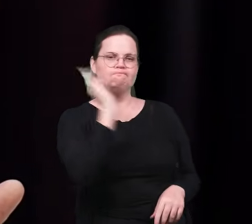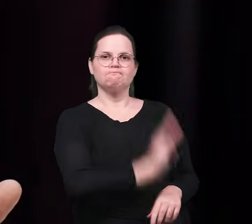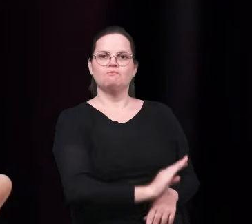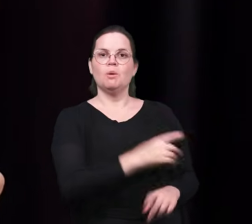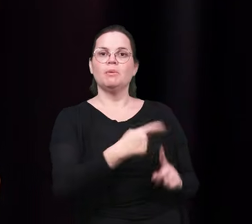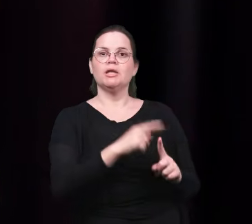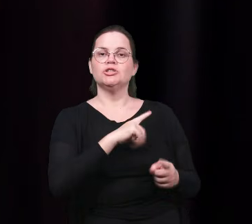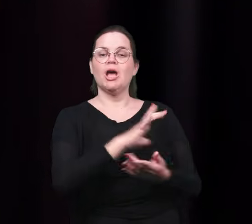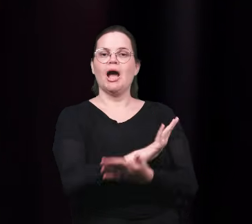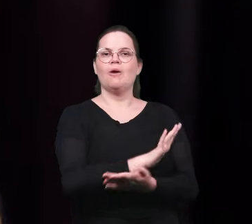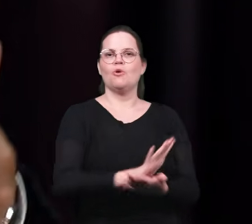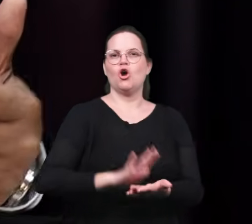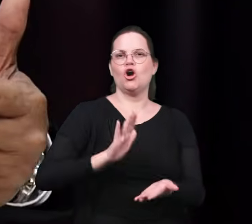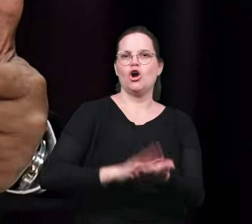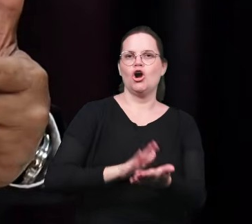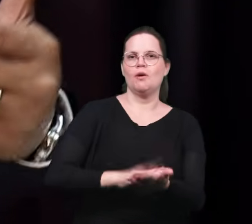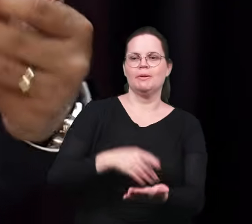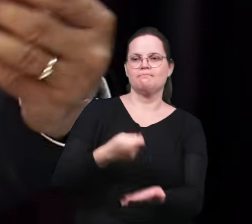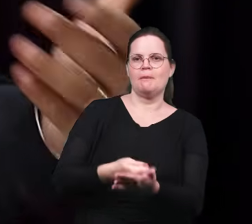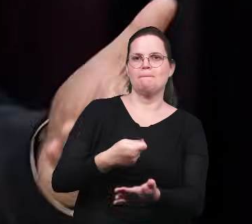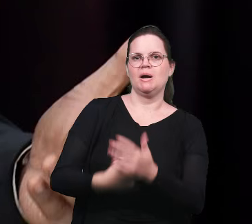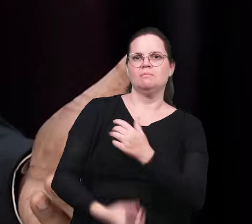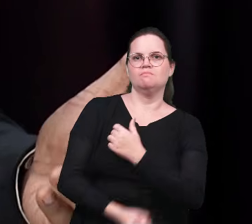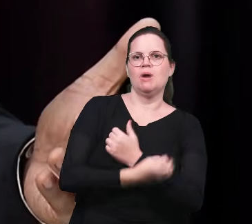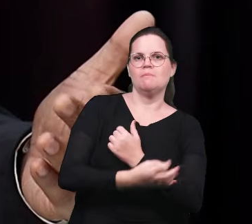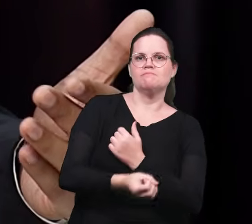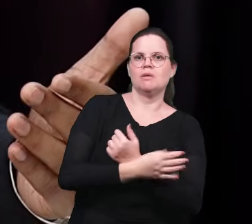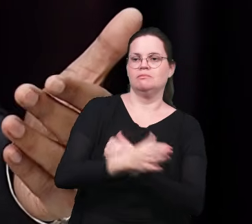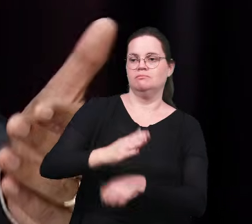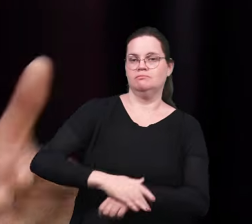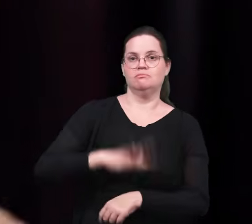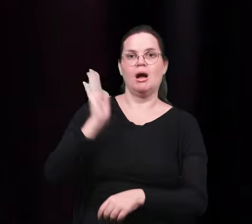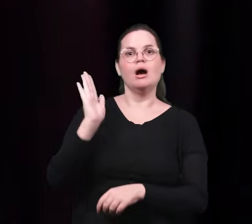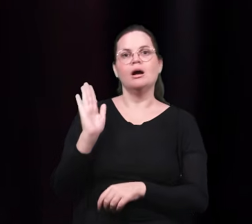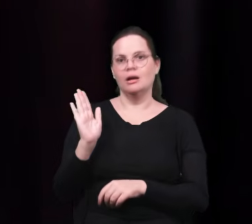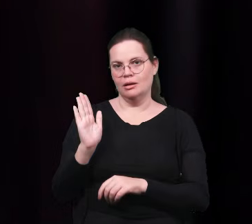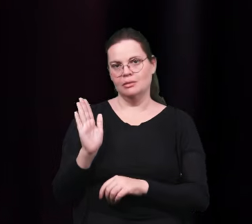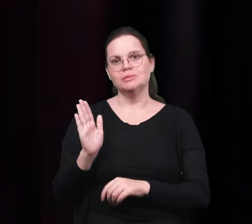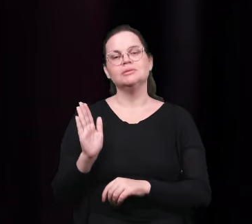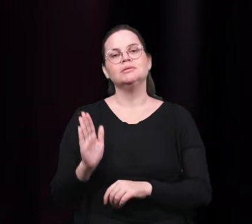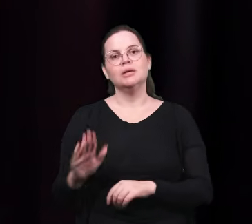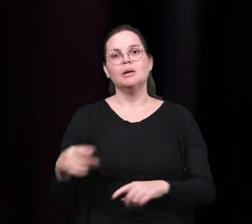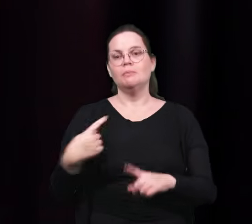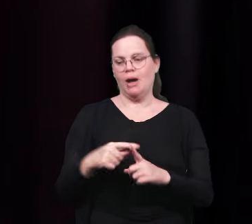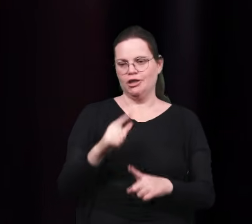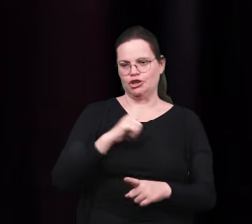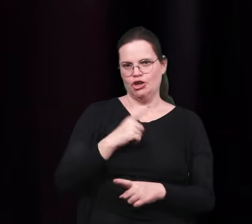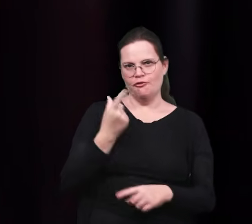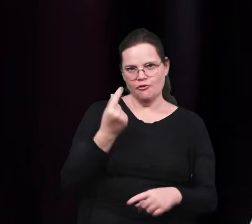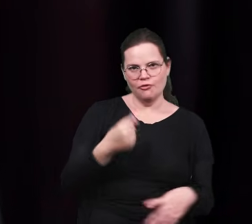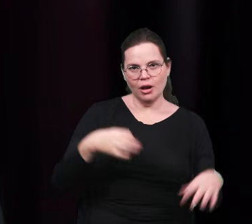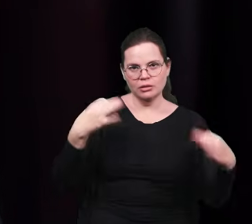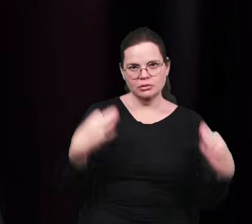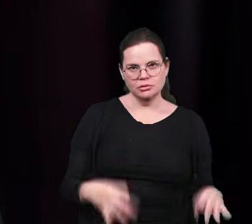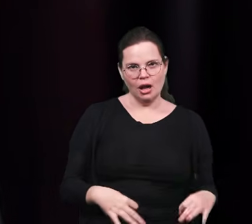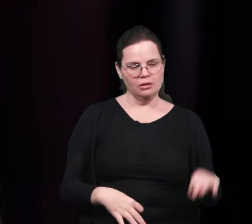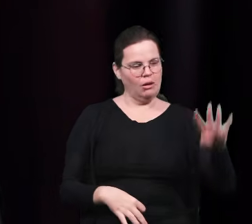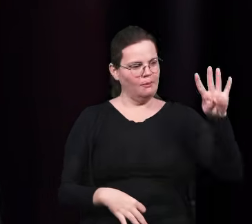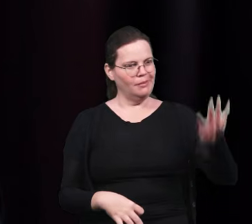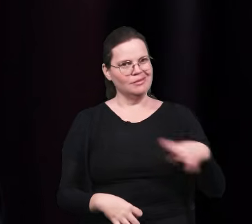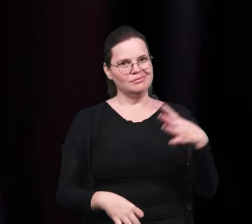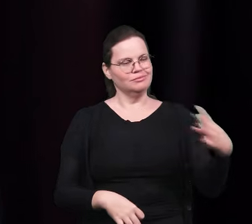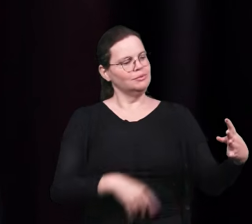mais, né? Um valor além do devido. Era nessa ordem